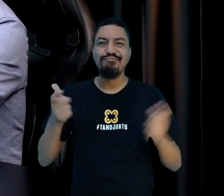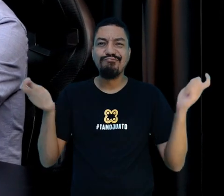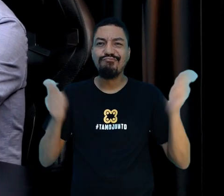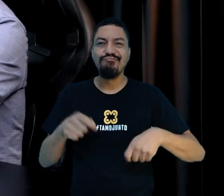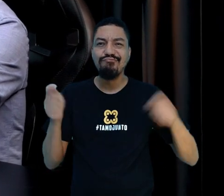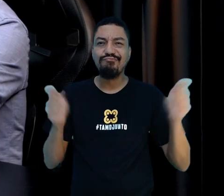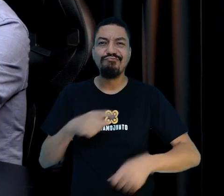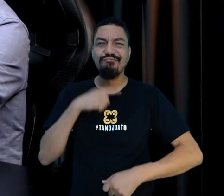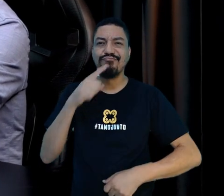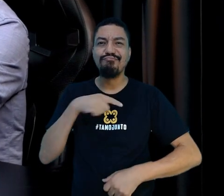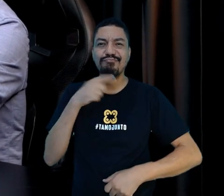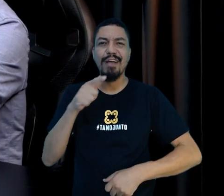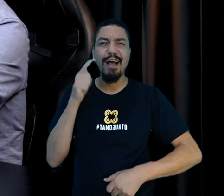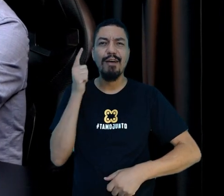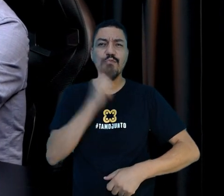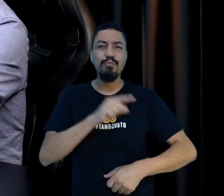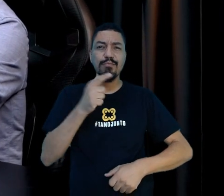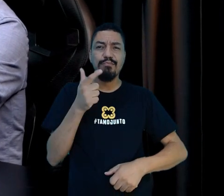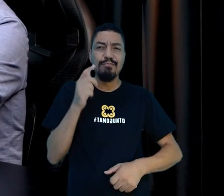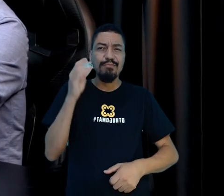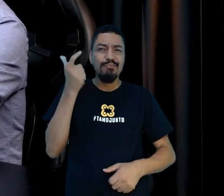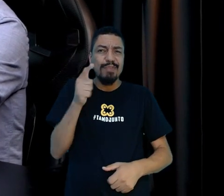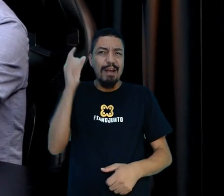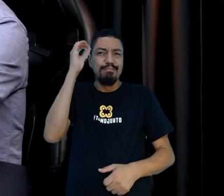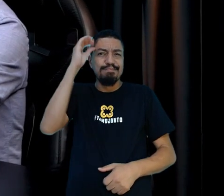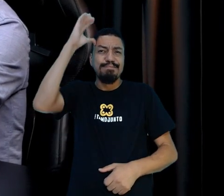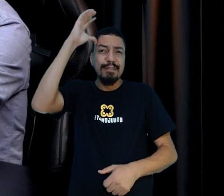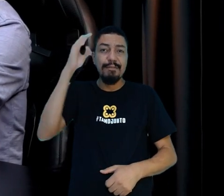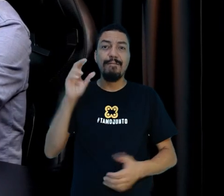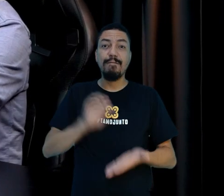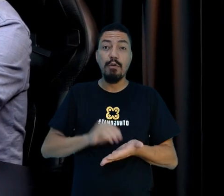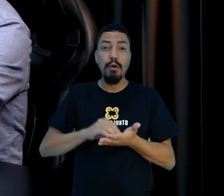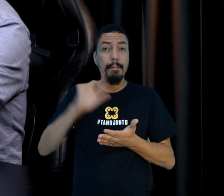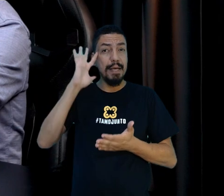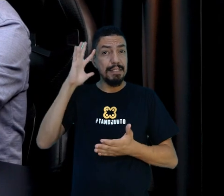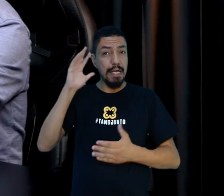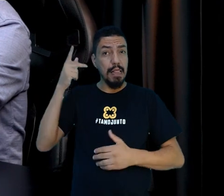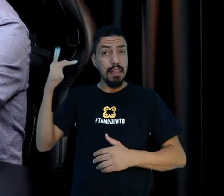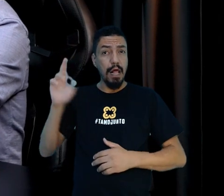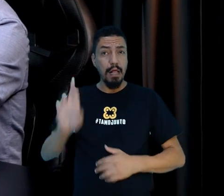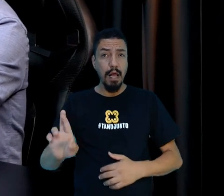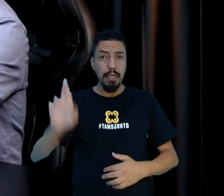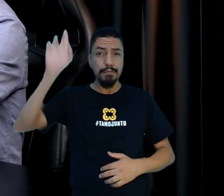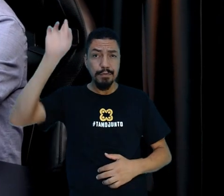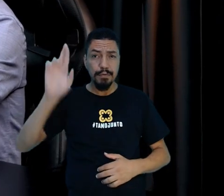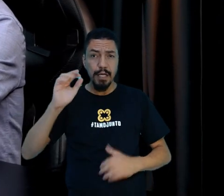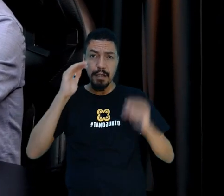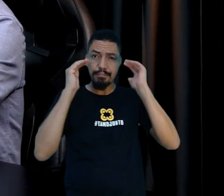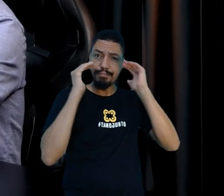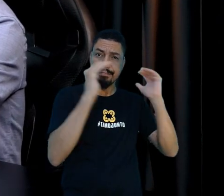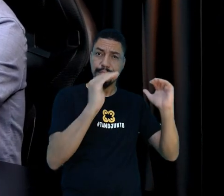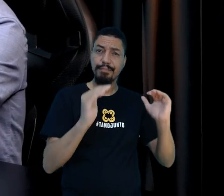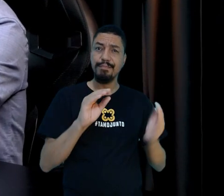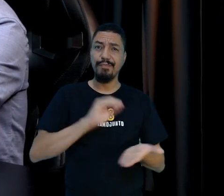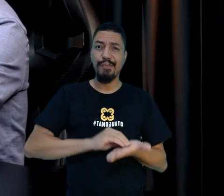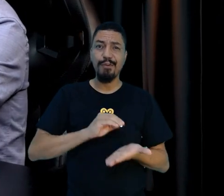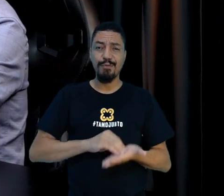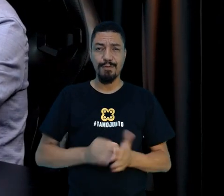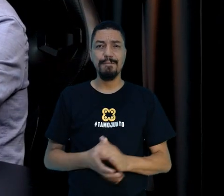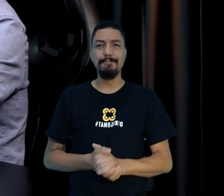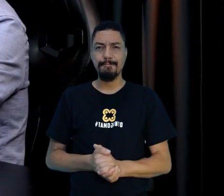tinha capacidade de lidar com o cargo, sabe? Sem considerar essas outras questões que têm a ver com quem as pessoas são, né?